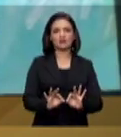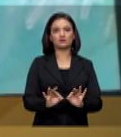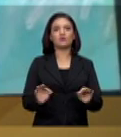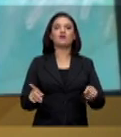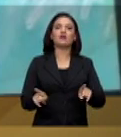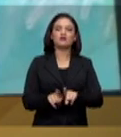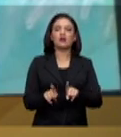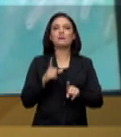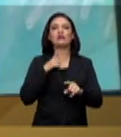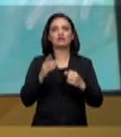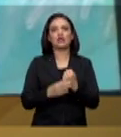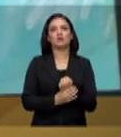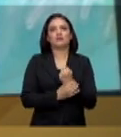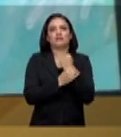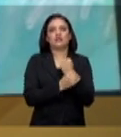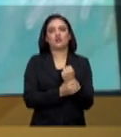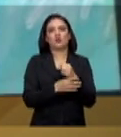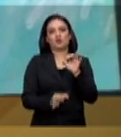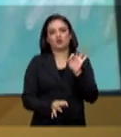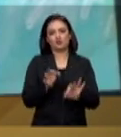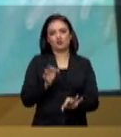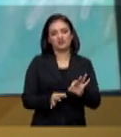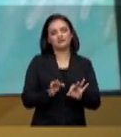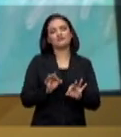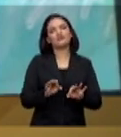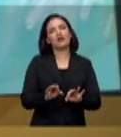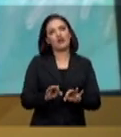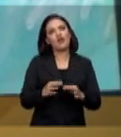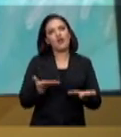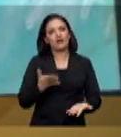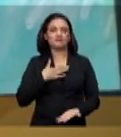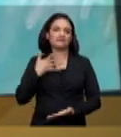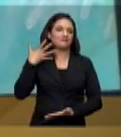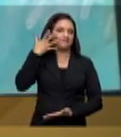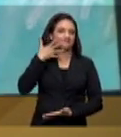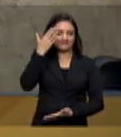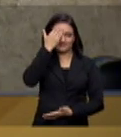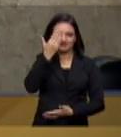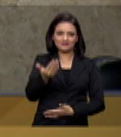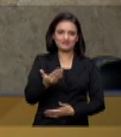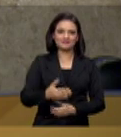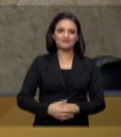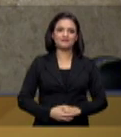espírito da segurança jurídica. Essa é a nossa sustentação. Muito obrigado, excelências.